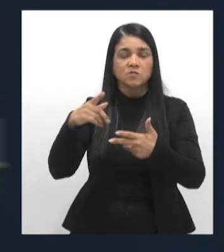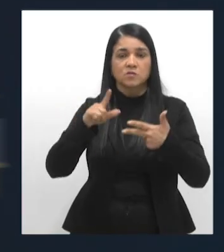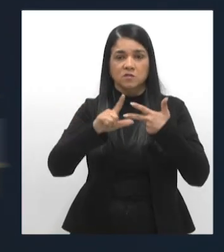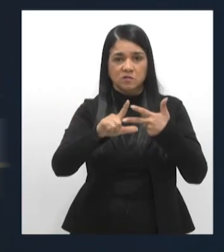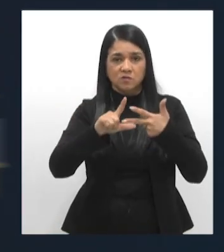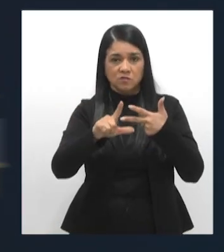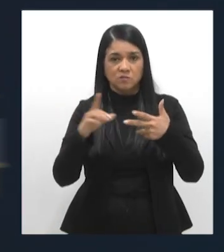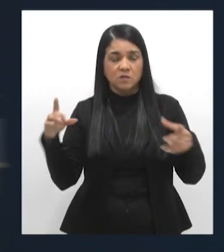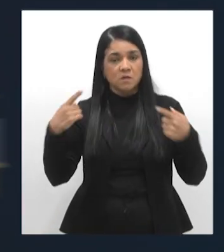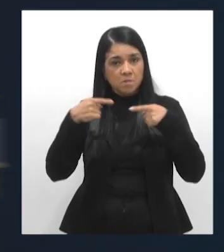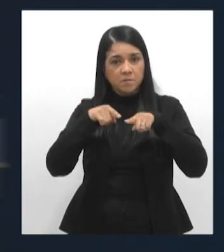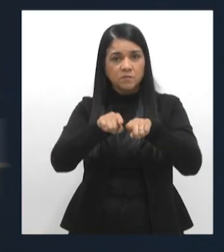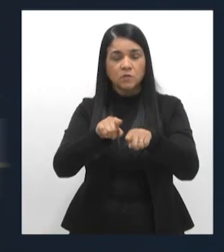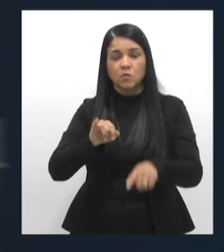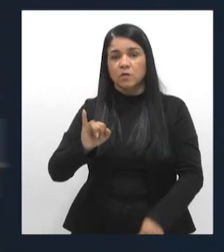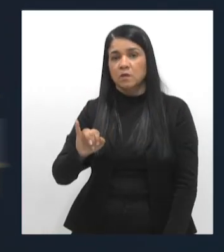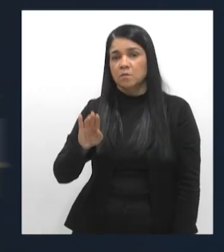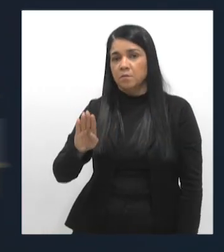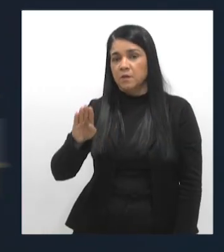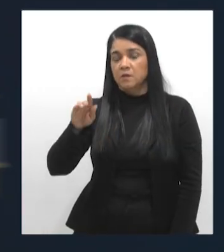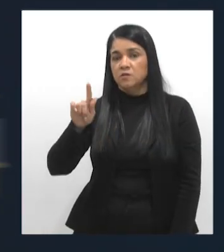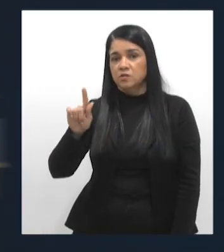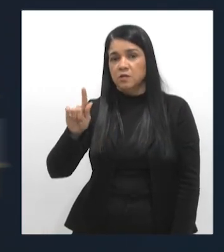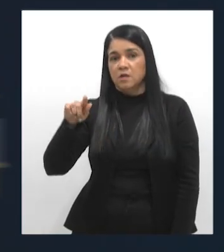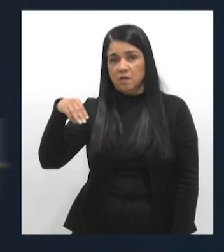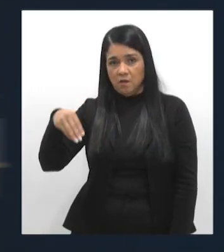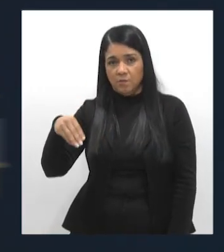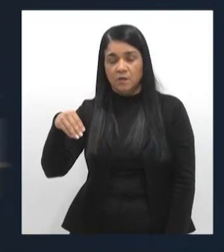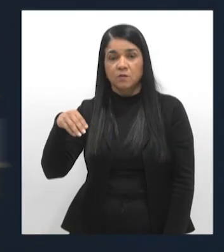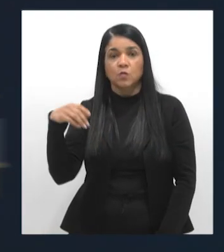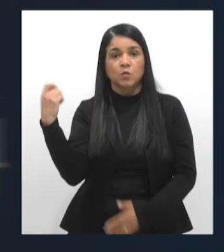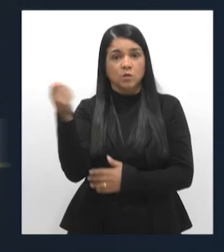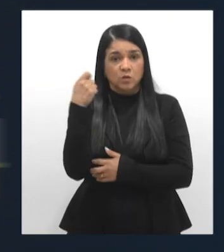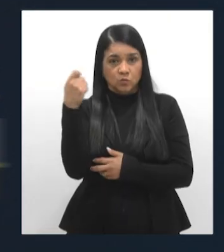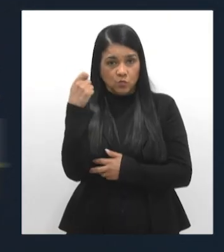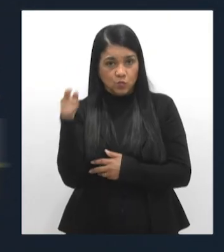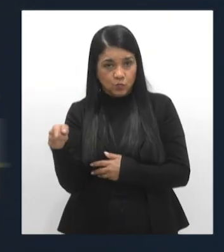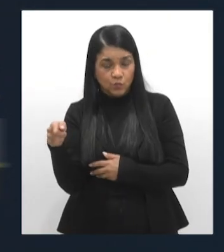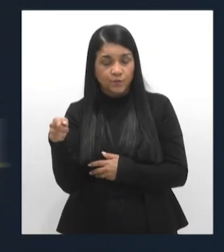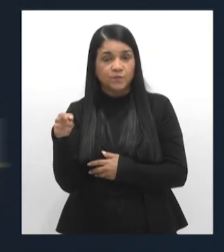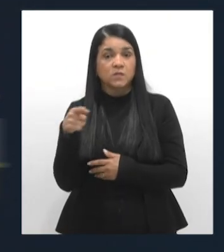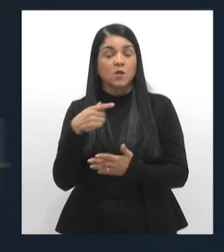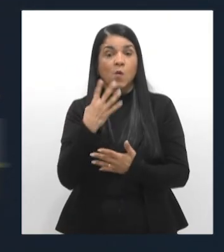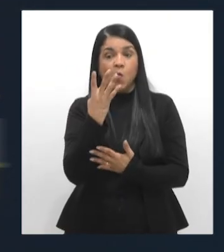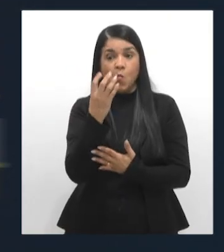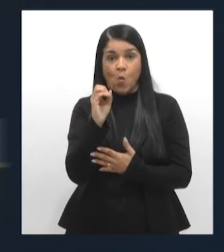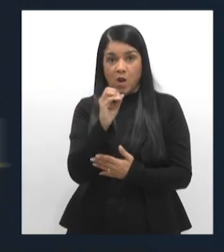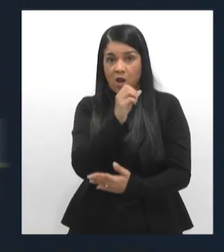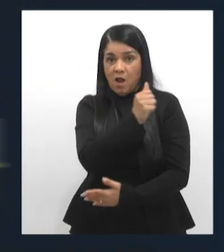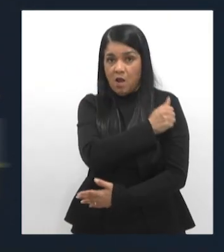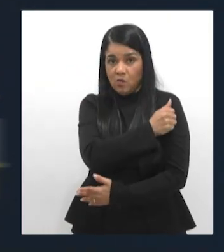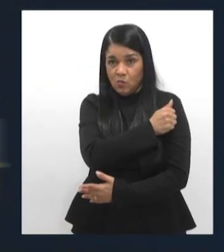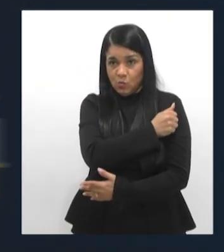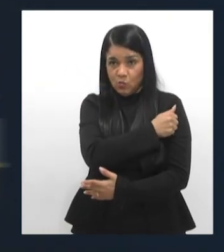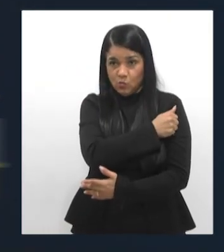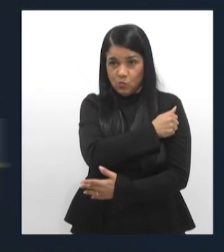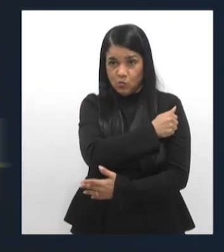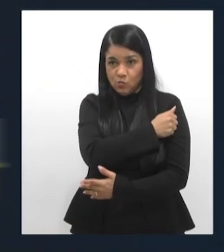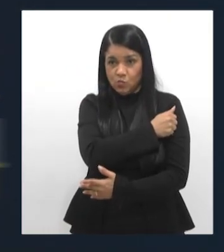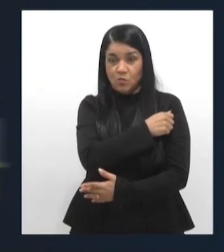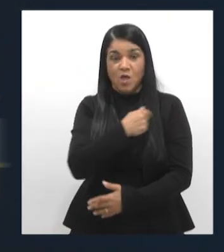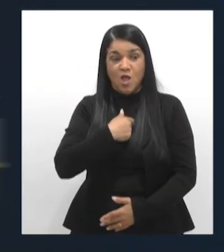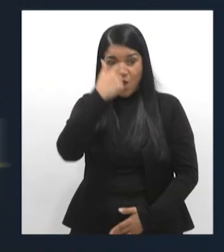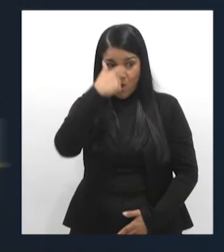com o IBGN, do Rio Grande do Sul. Vale destacar que, entre os 40 alunos, fui um